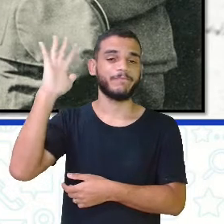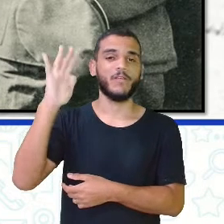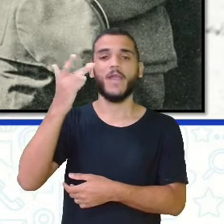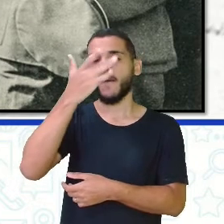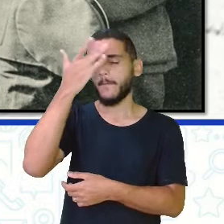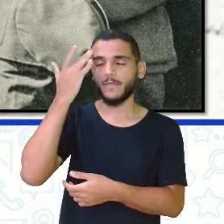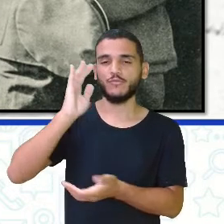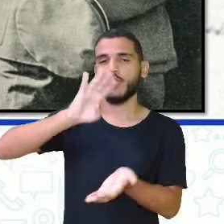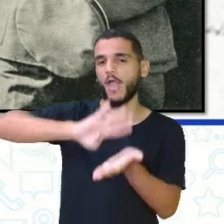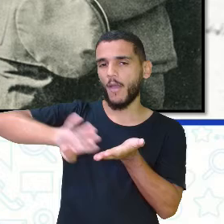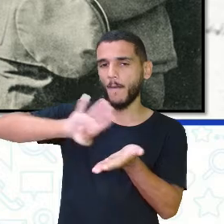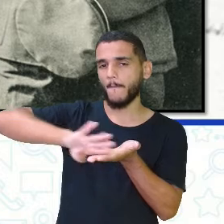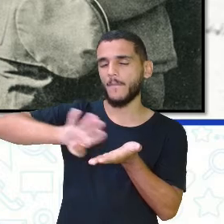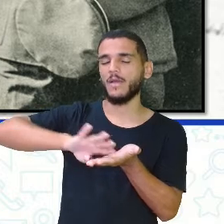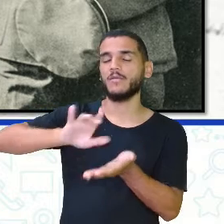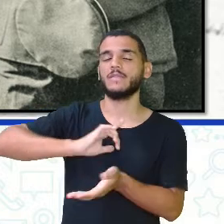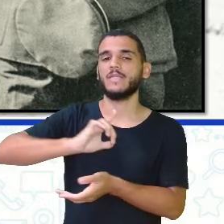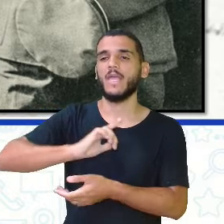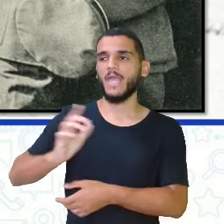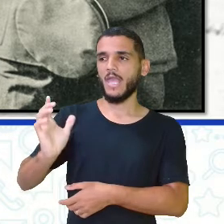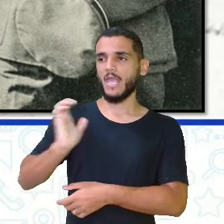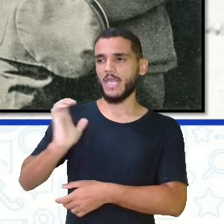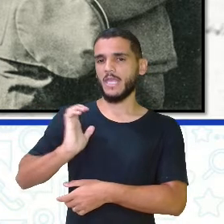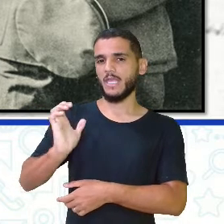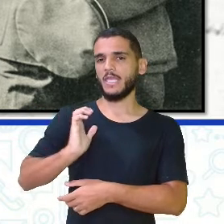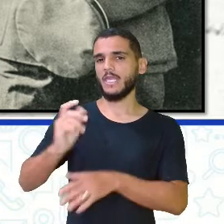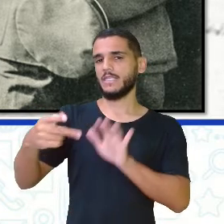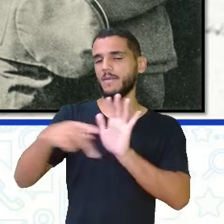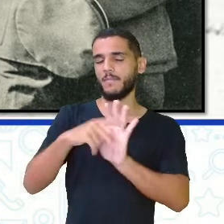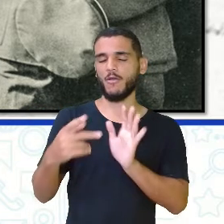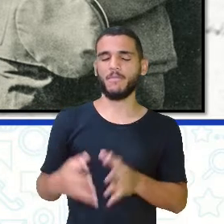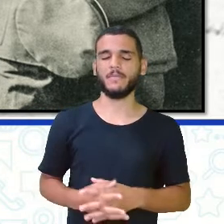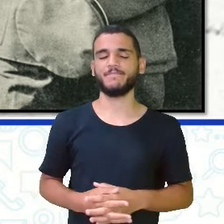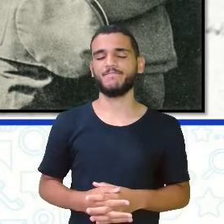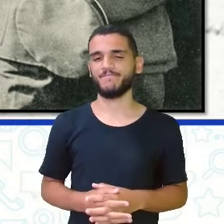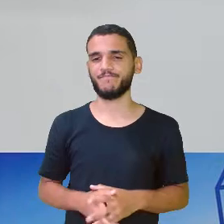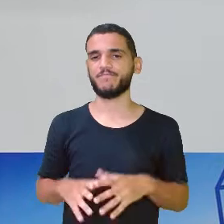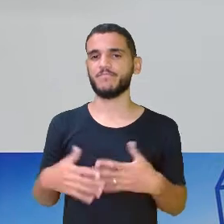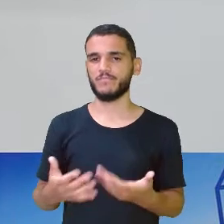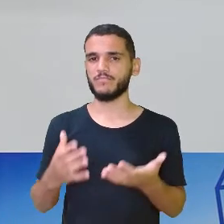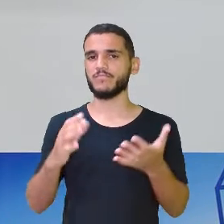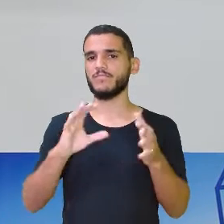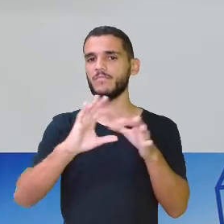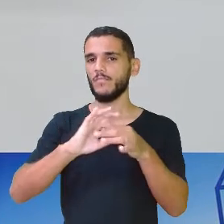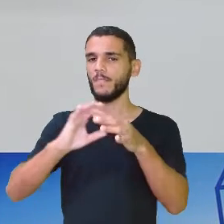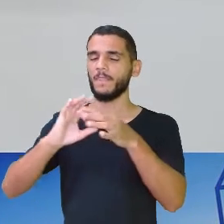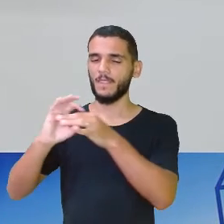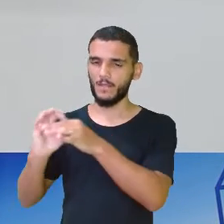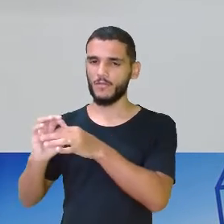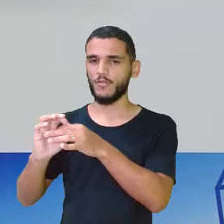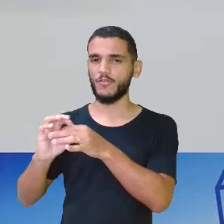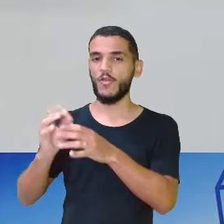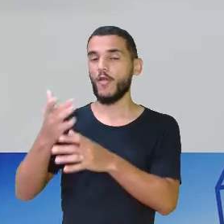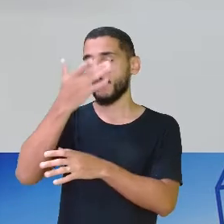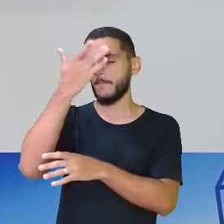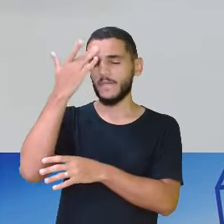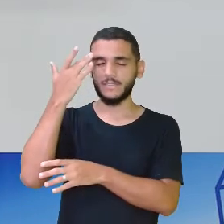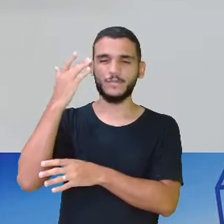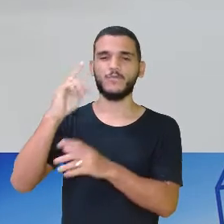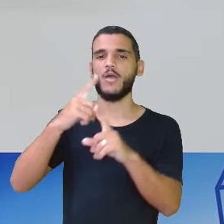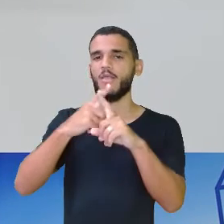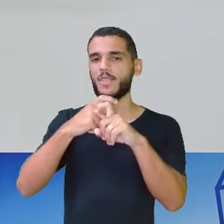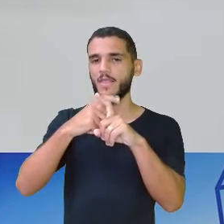fortuna e, nesse contexto, os nazistas tentaram tomar o poder à